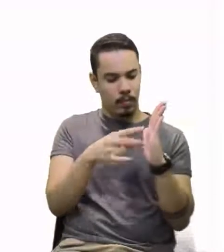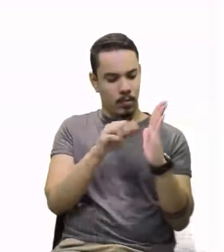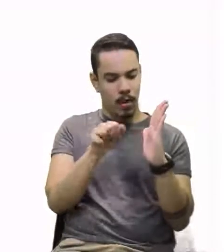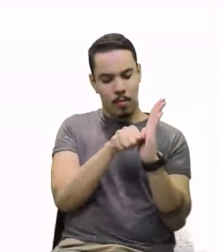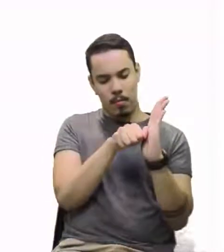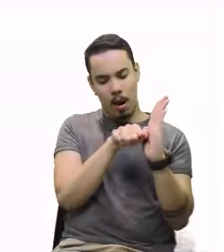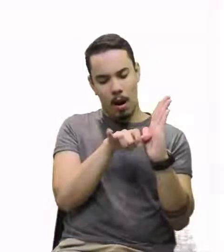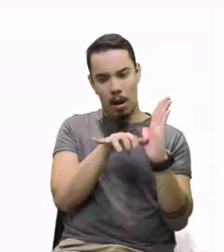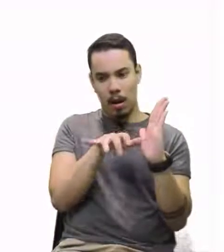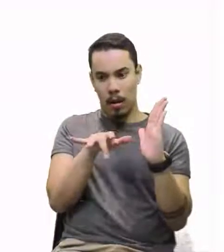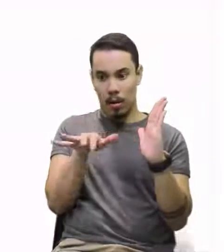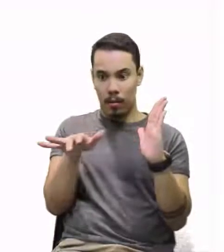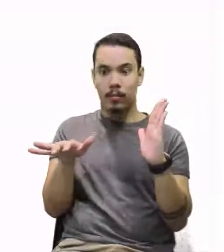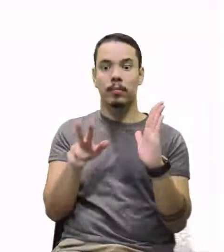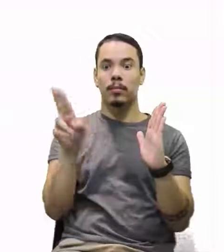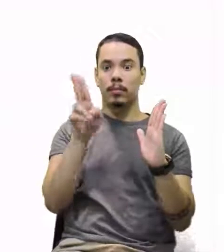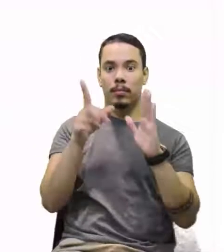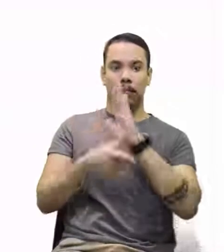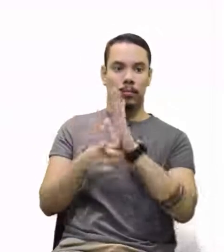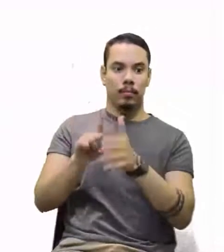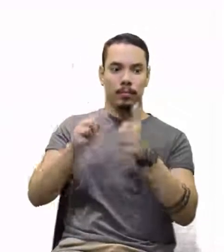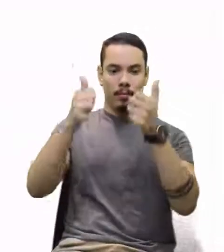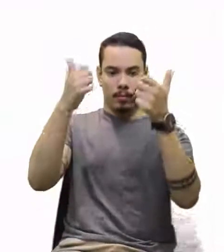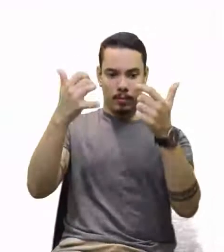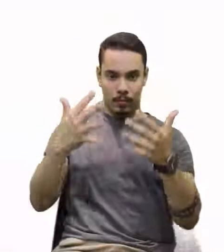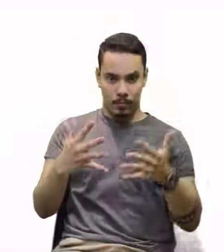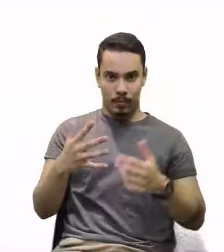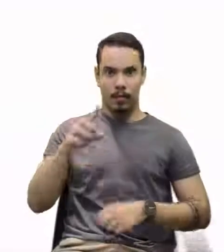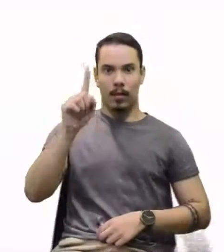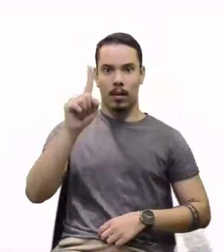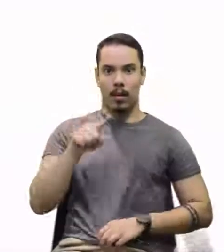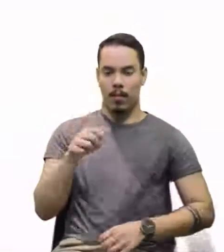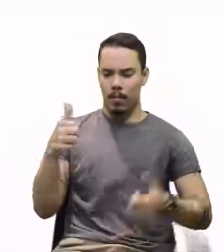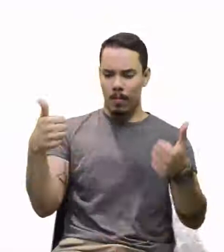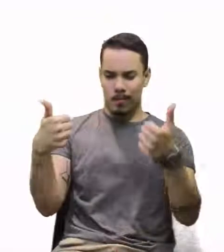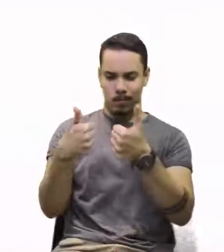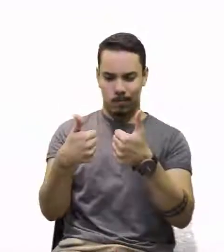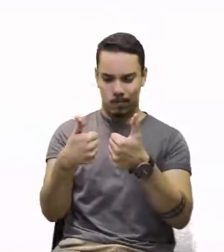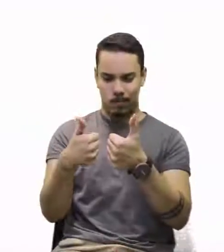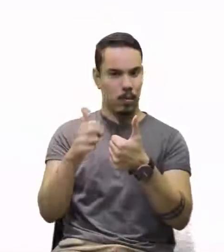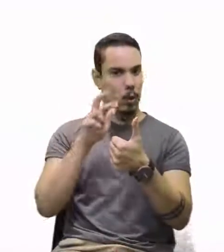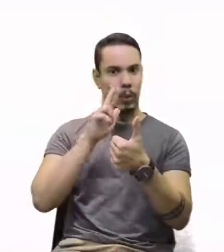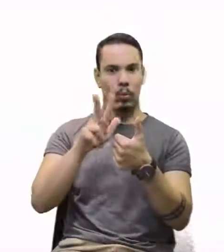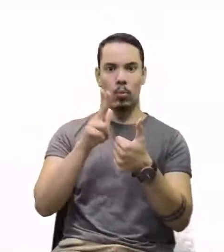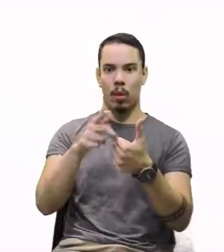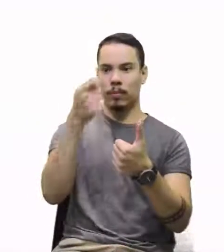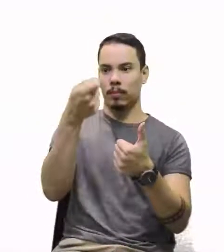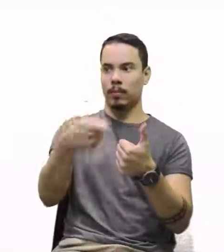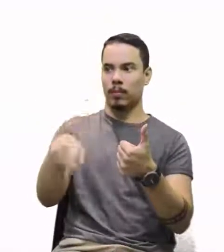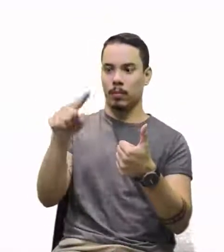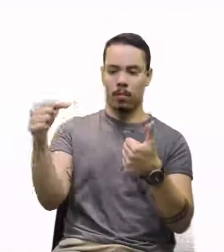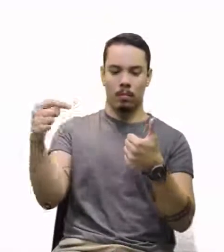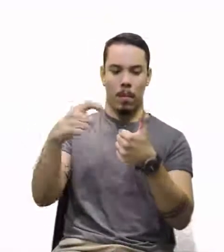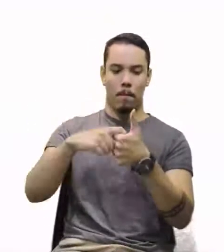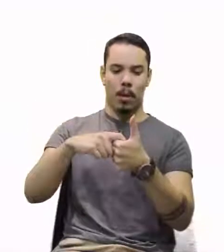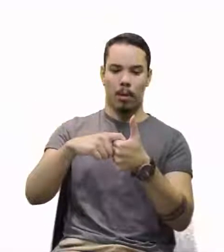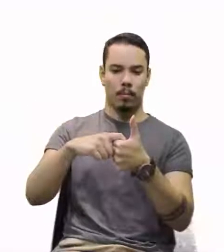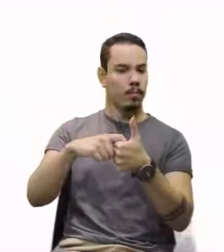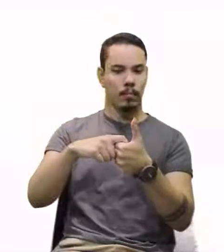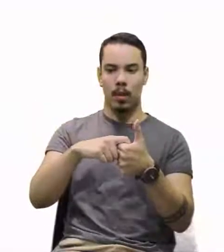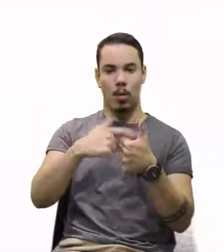corrente, chamada, como eu falei há pouco, corrente induzida. Não precisa ter uma ligação física, um